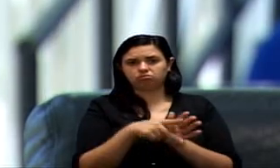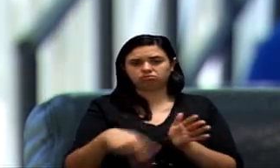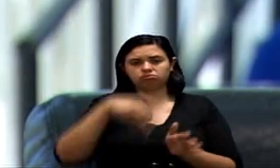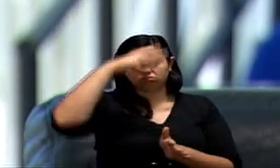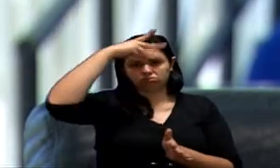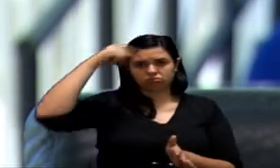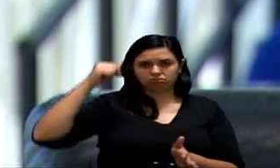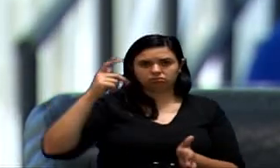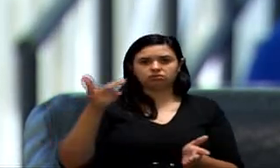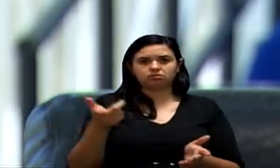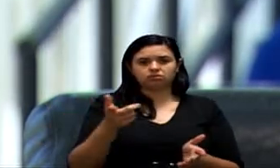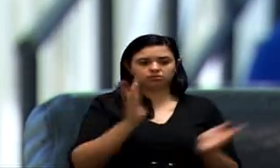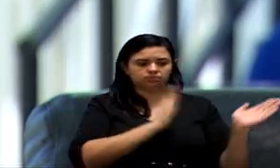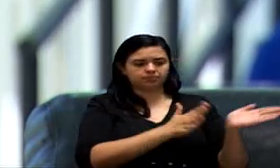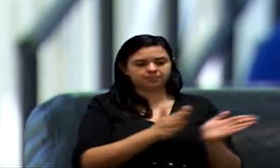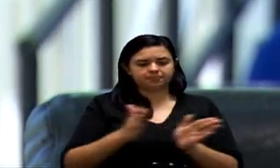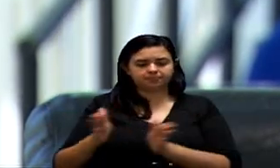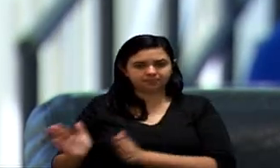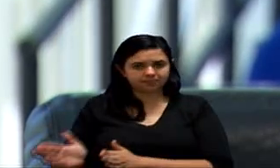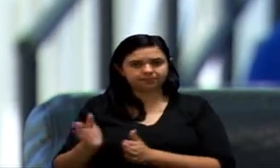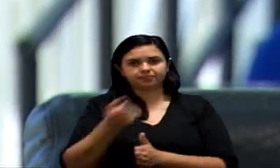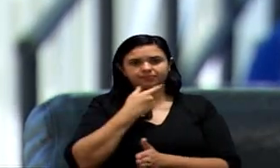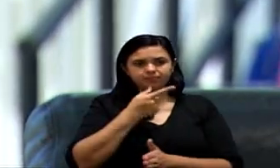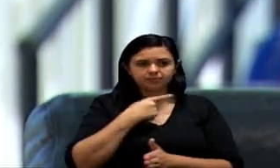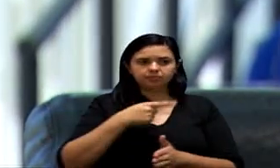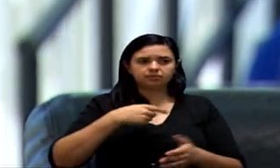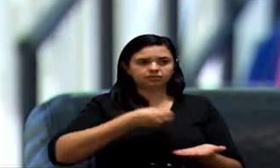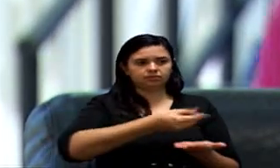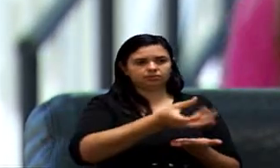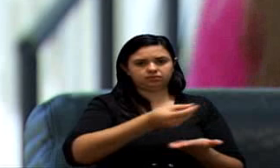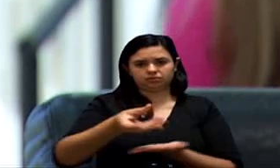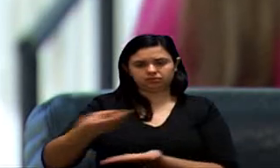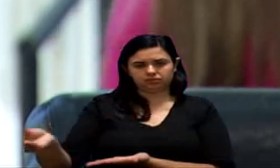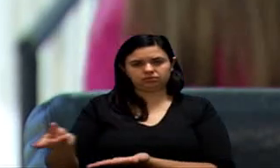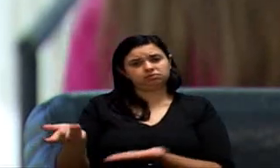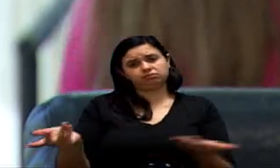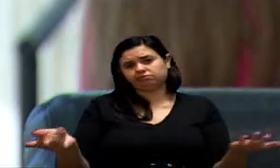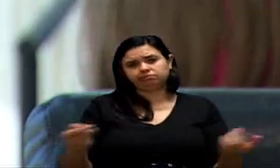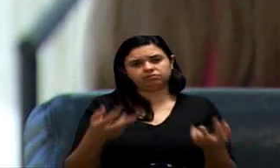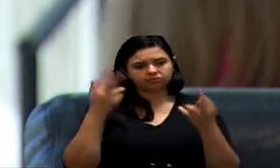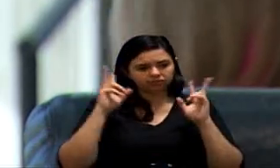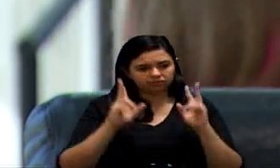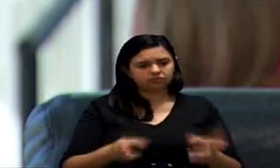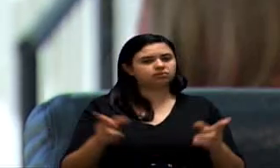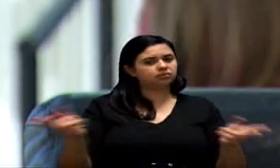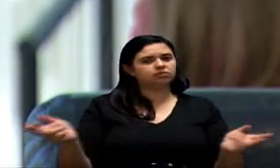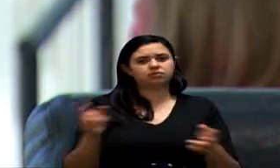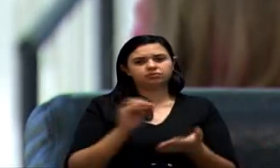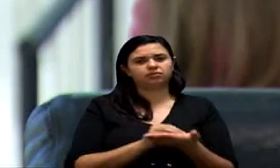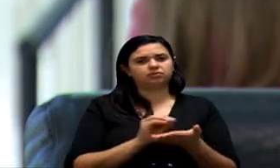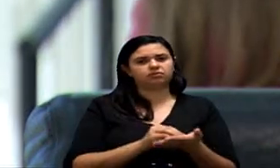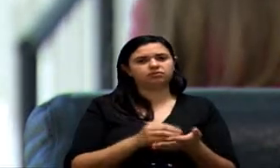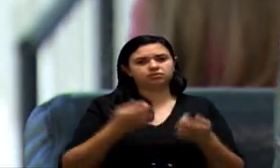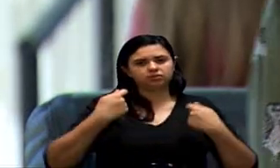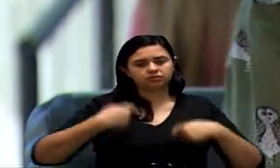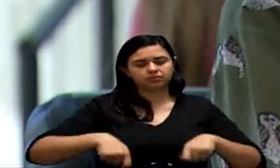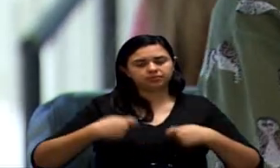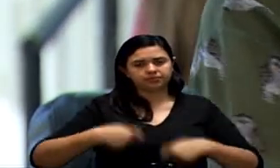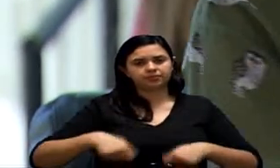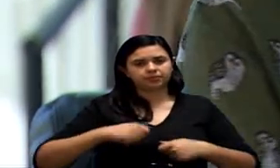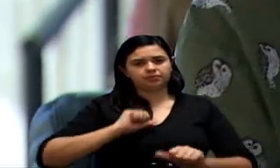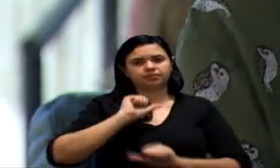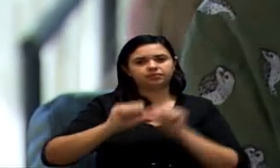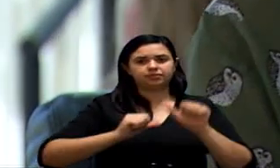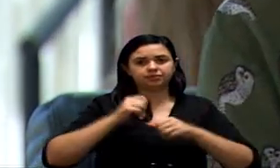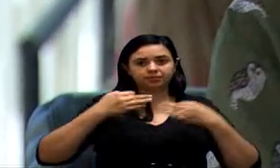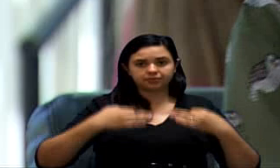Então, tem vai que cobrar. Vai fazer a distribuição... Tem que cobrar forte. E, mesmo assim, falta medicamento. Então, tem erro que precisa ser corrigido, né? Obrigado, mas vereador.